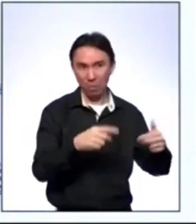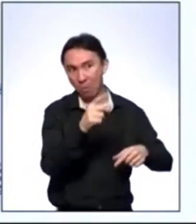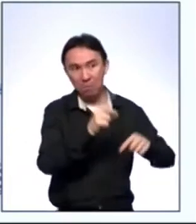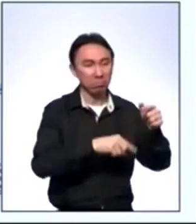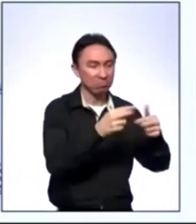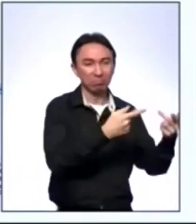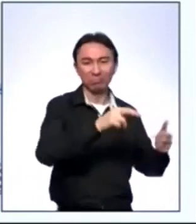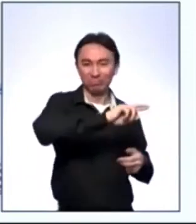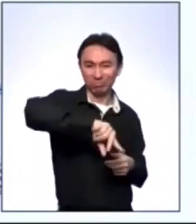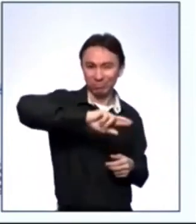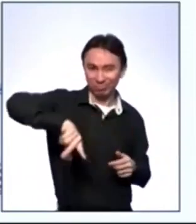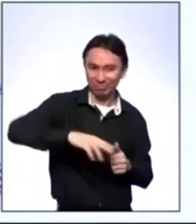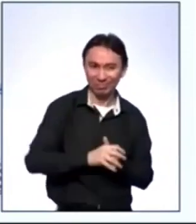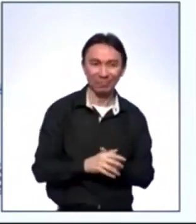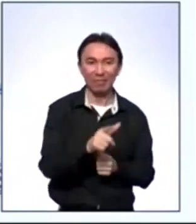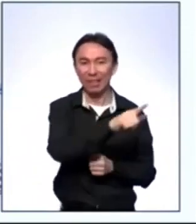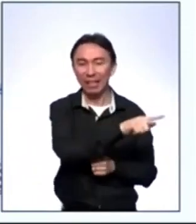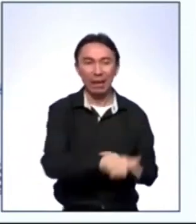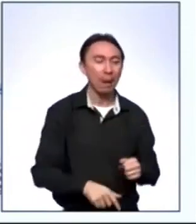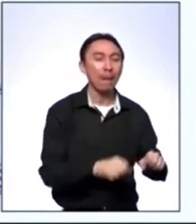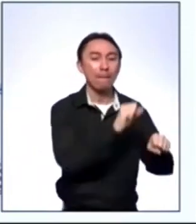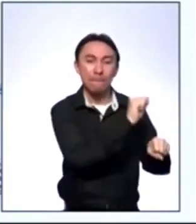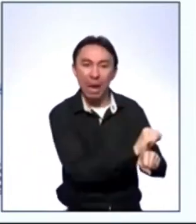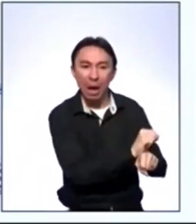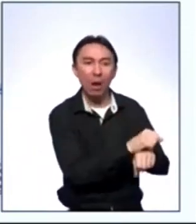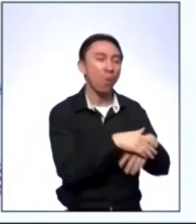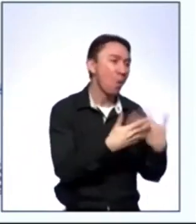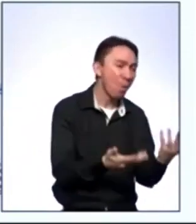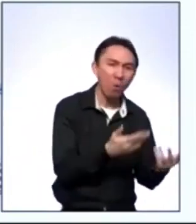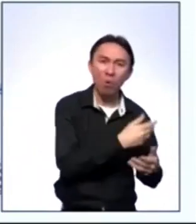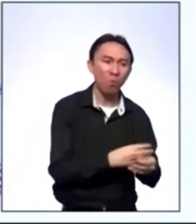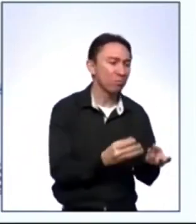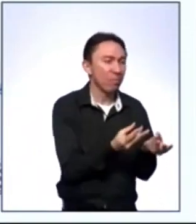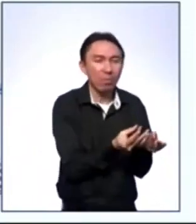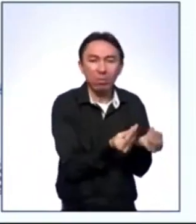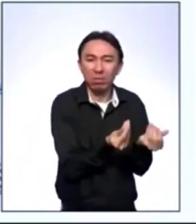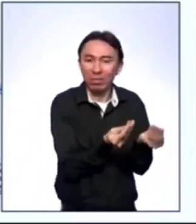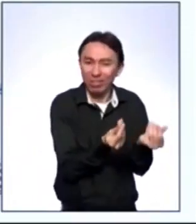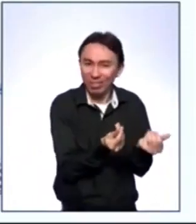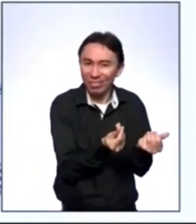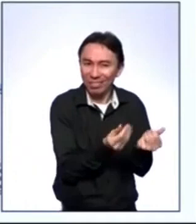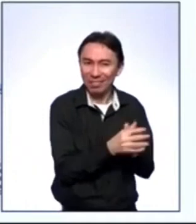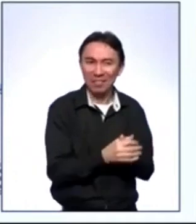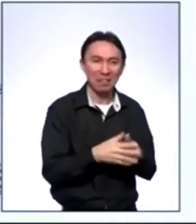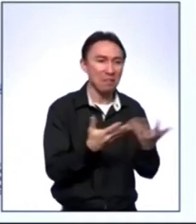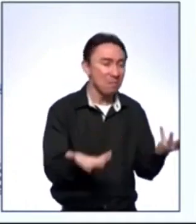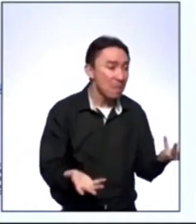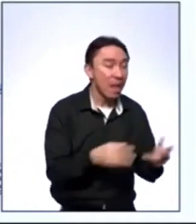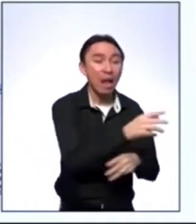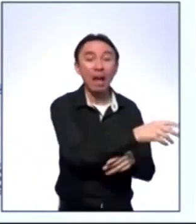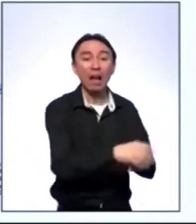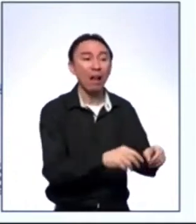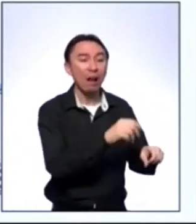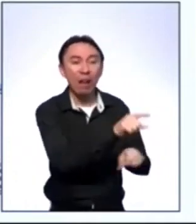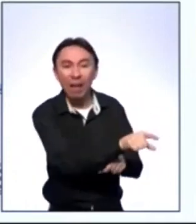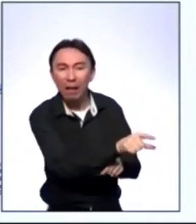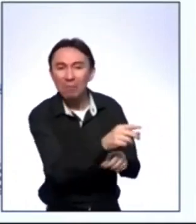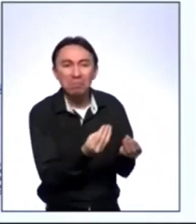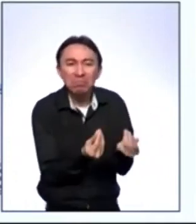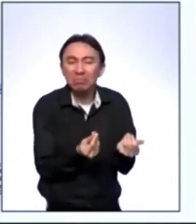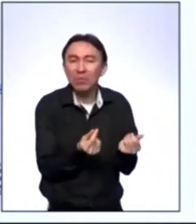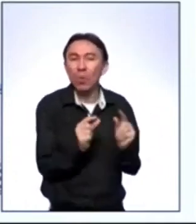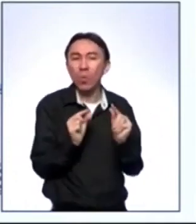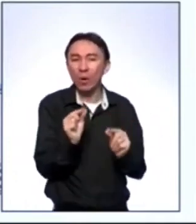Tá? Móvel e imóvel. Materiais e imateriais. Móveis e imóveis que compõem